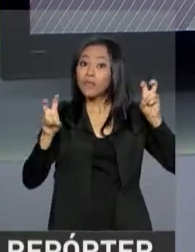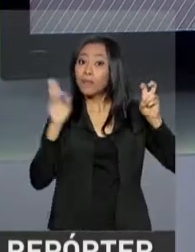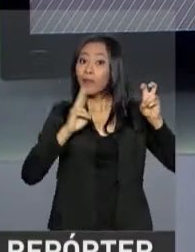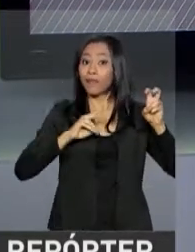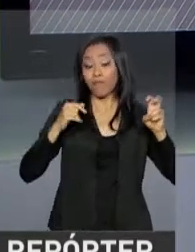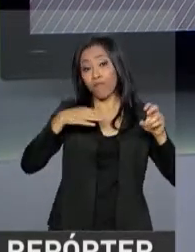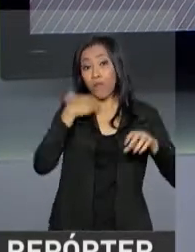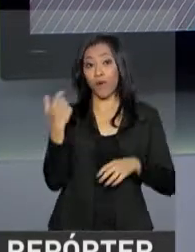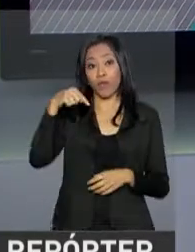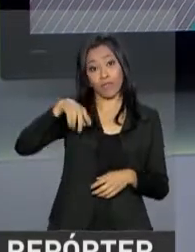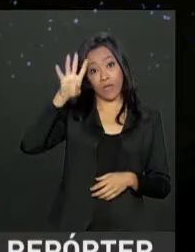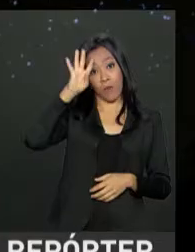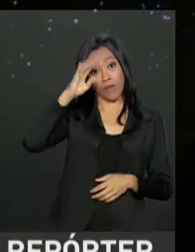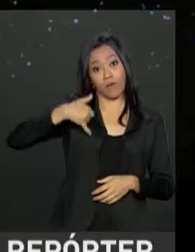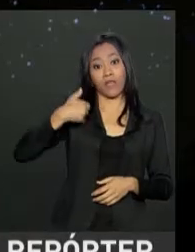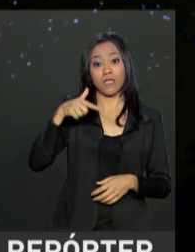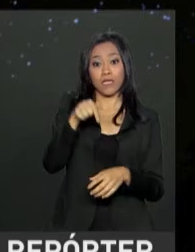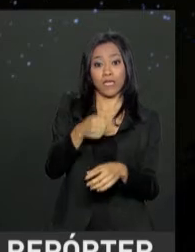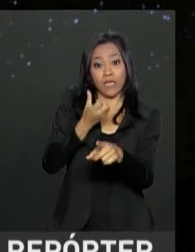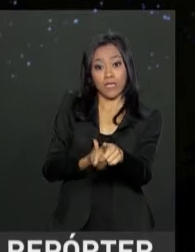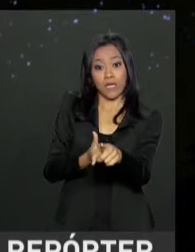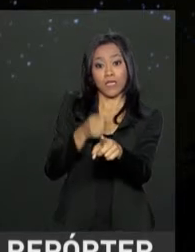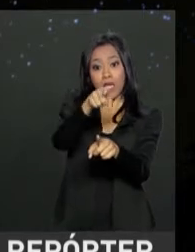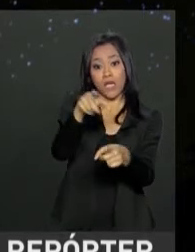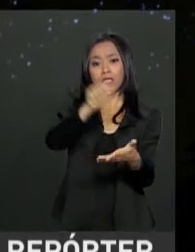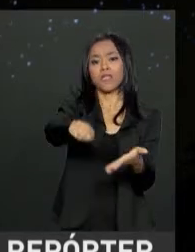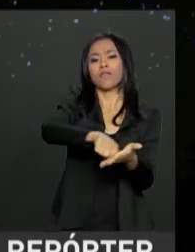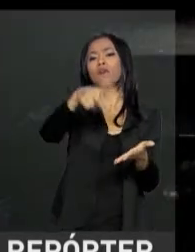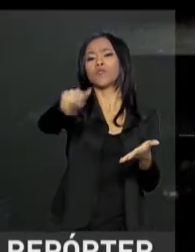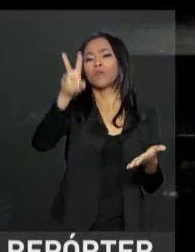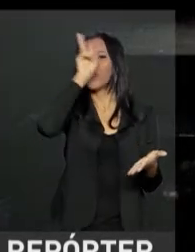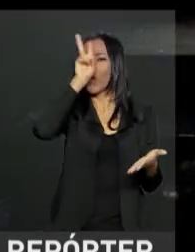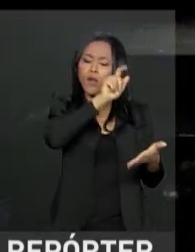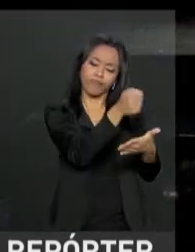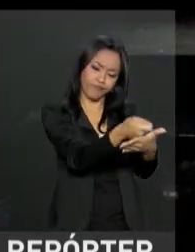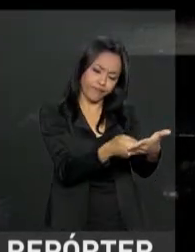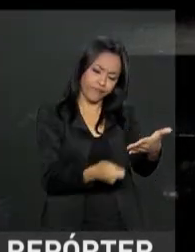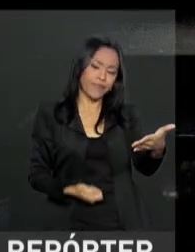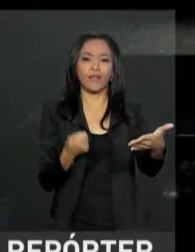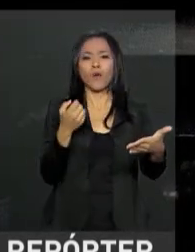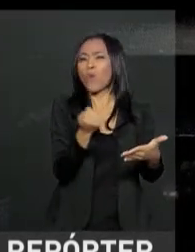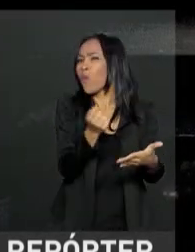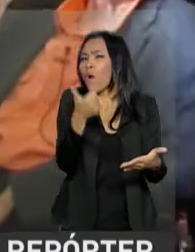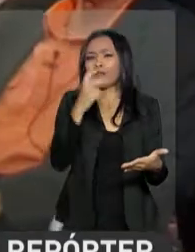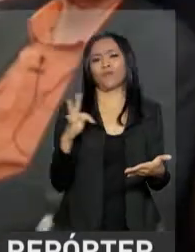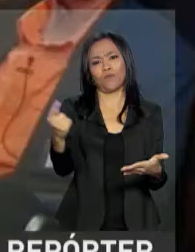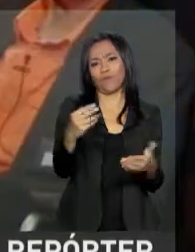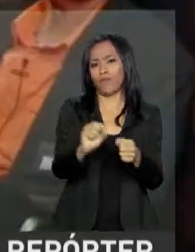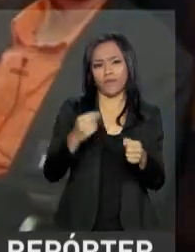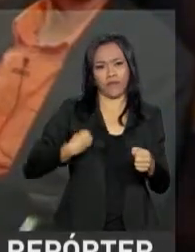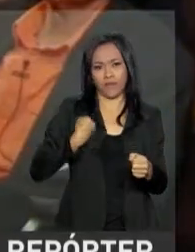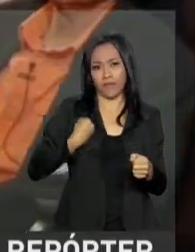morreu nesta quarta-feira, aos 76 anos. Ao escrever a sua biografia, ele disse que realizou quase tudo o que queria na